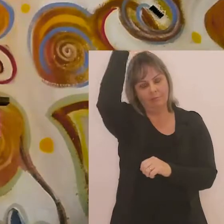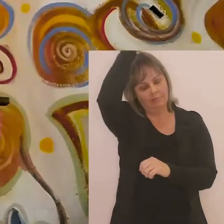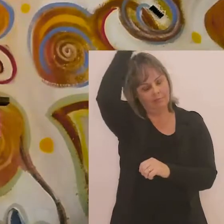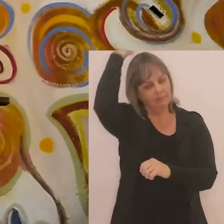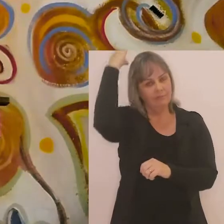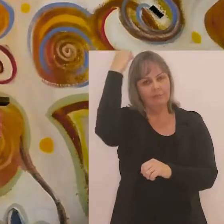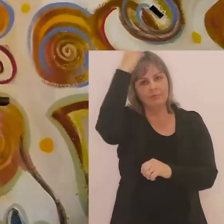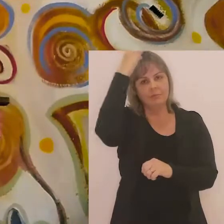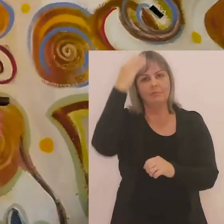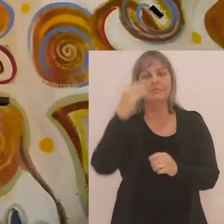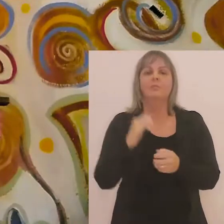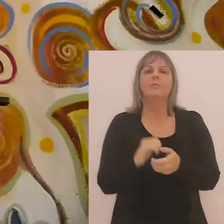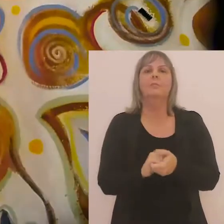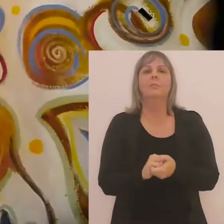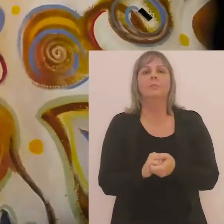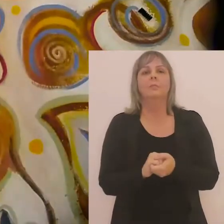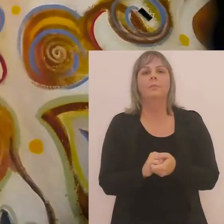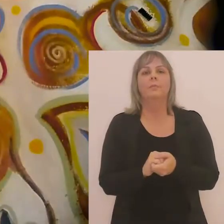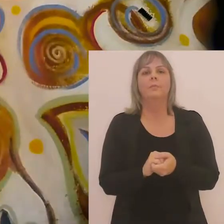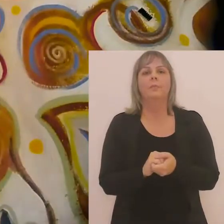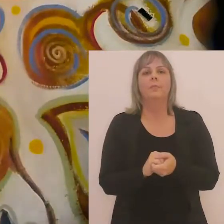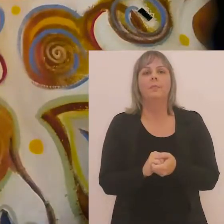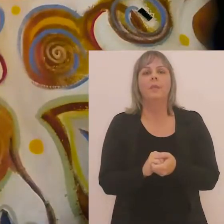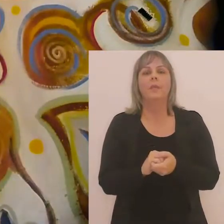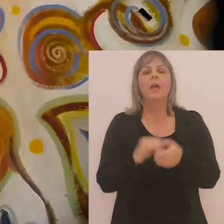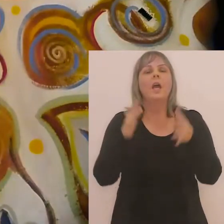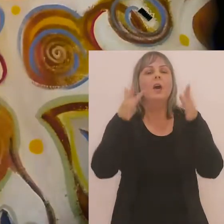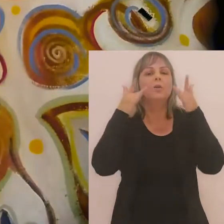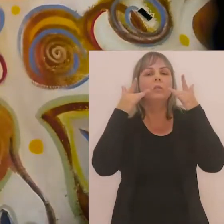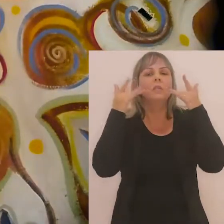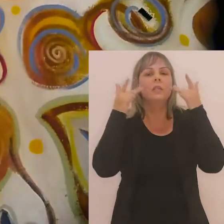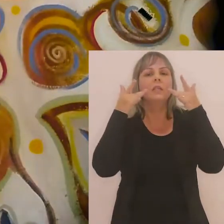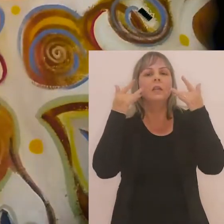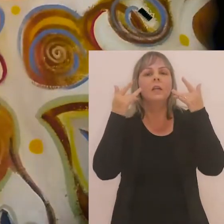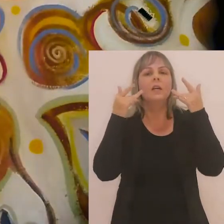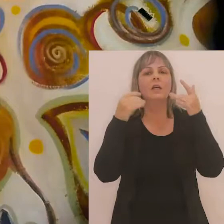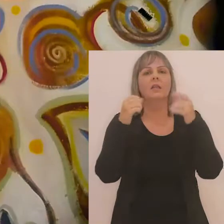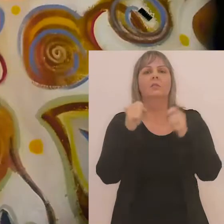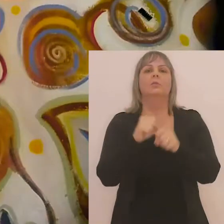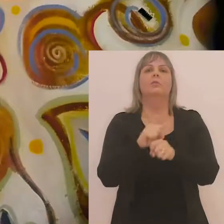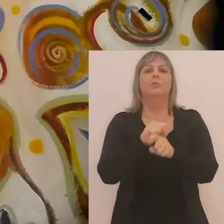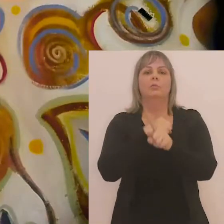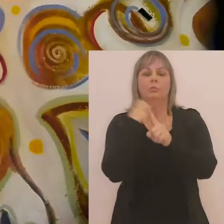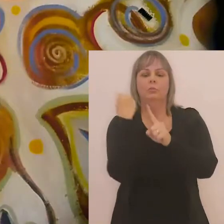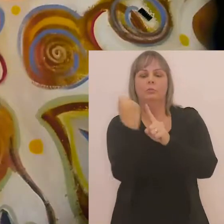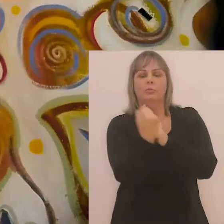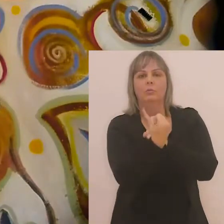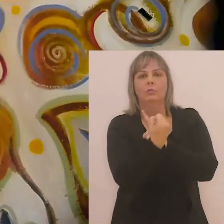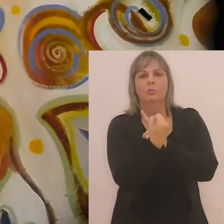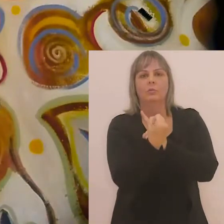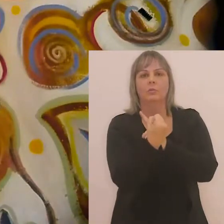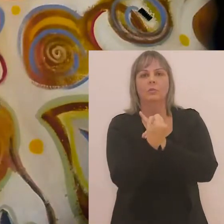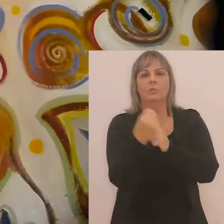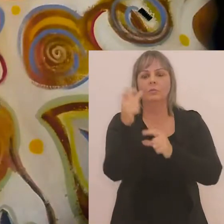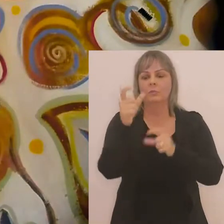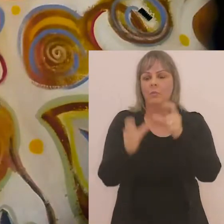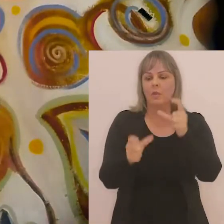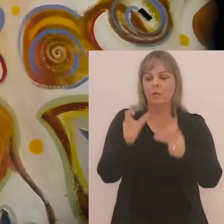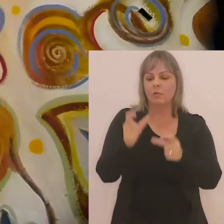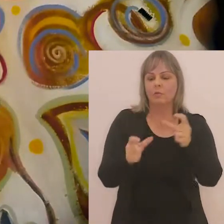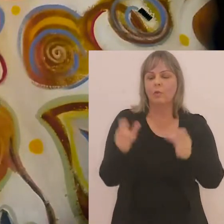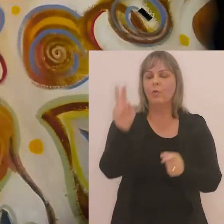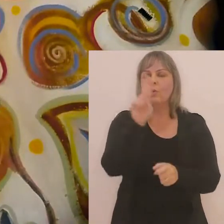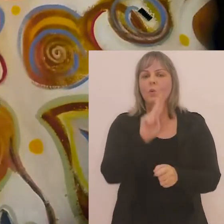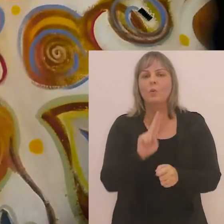Santos Reis e do que se trata se trata de uma encenação com atores